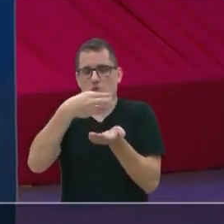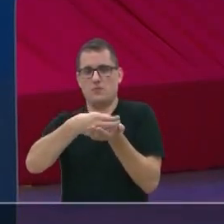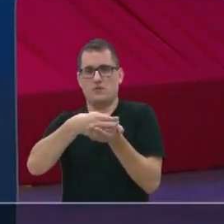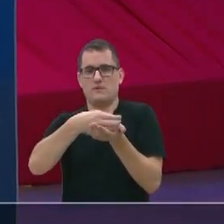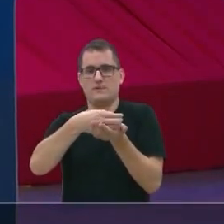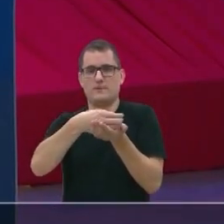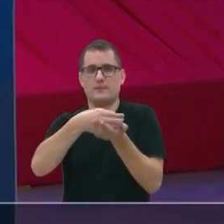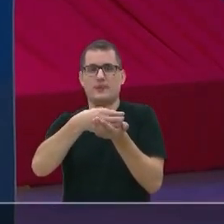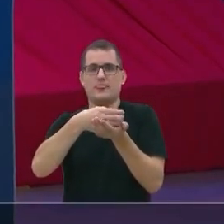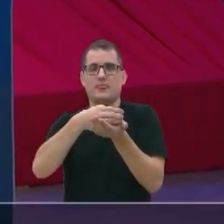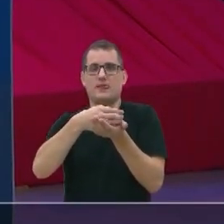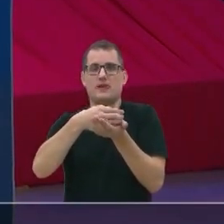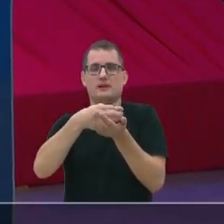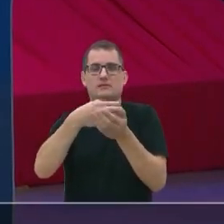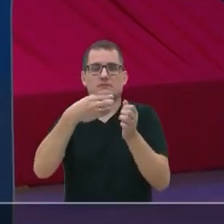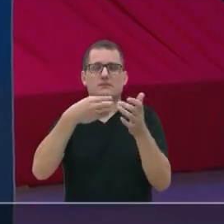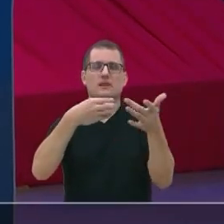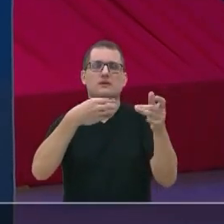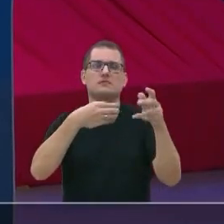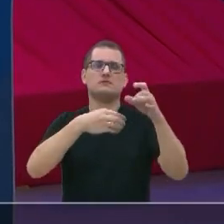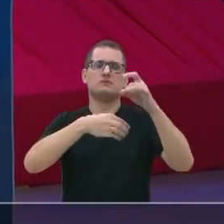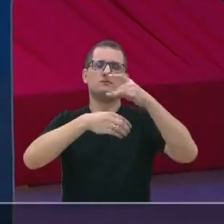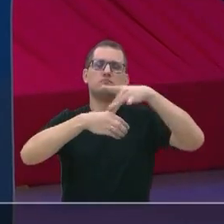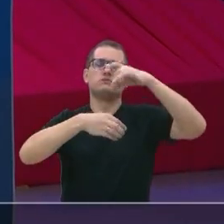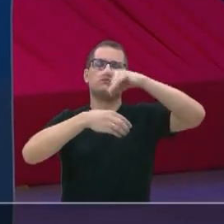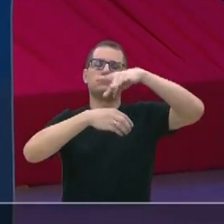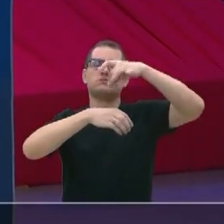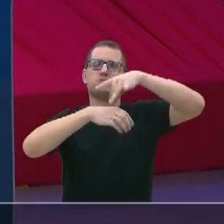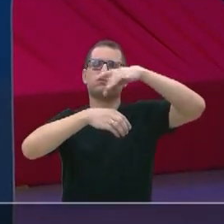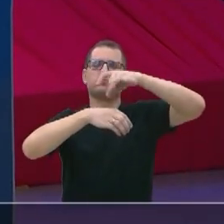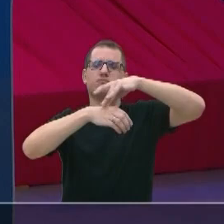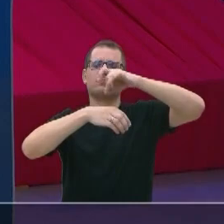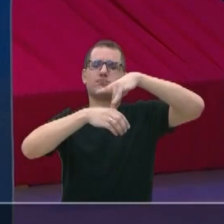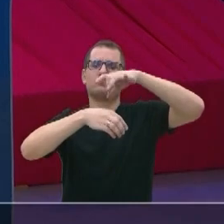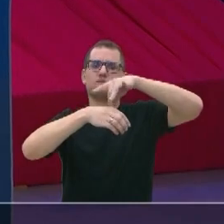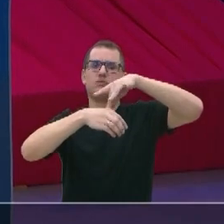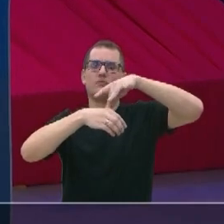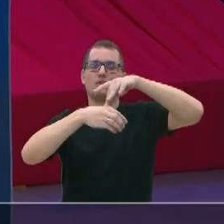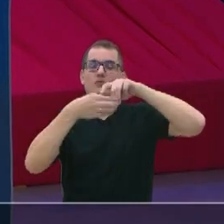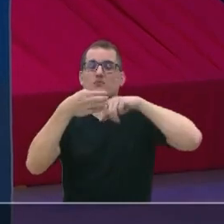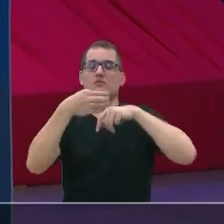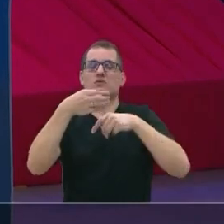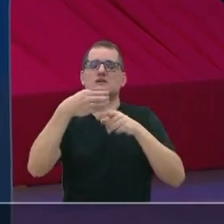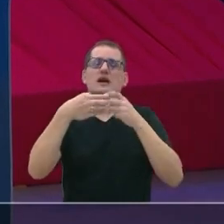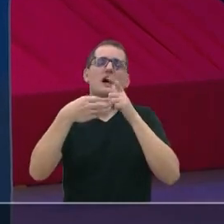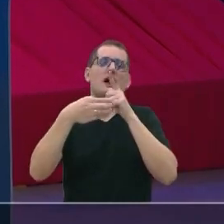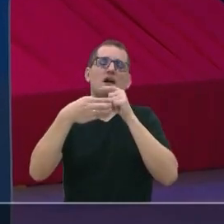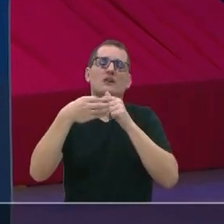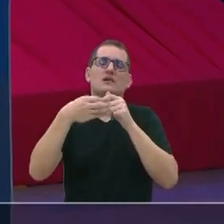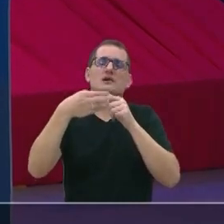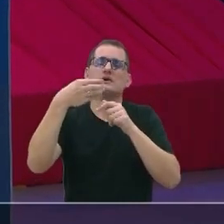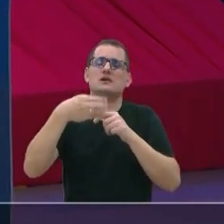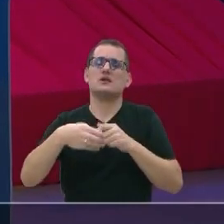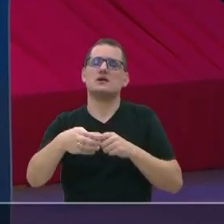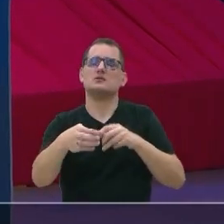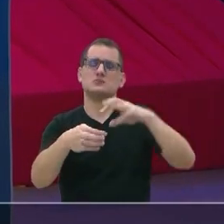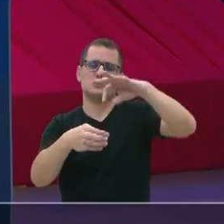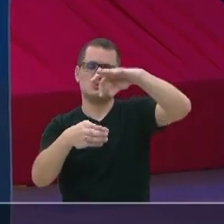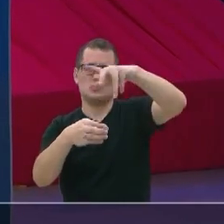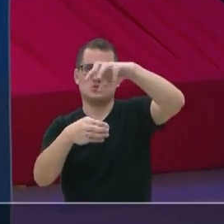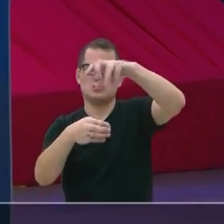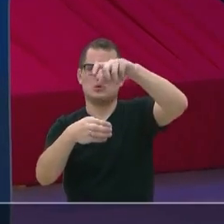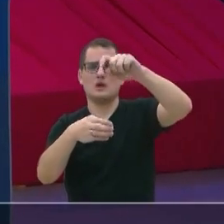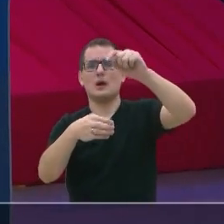transparente. Você coloca este copo transparente em uma torneira em sua casa e